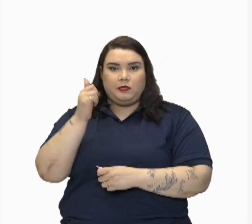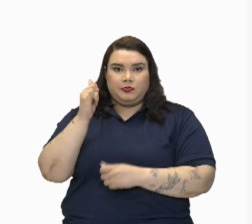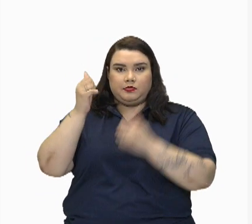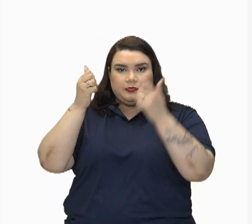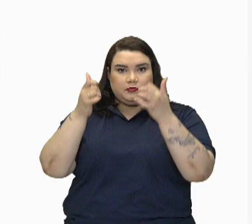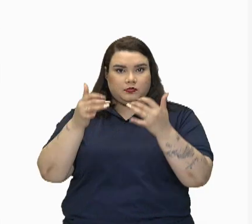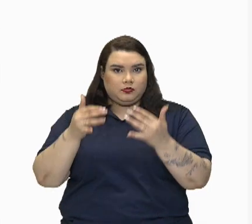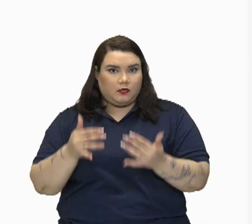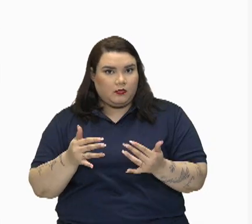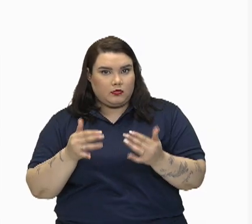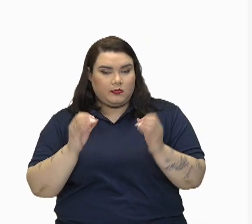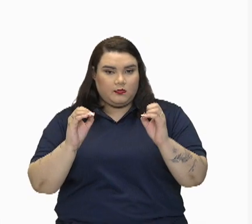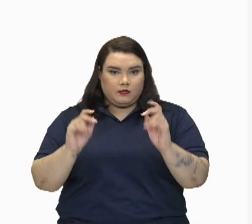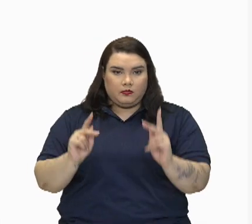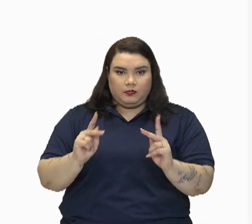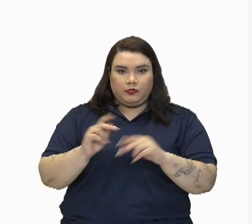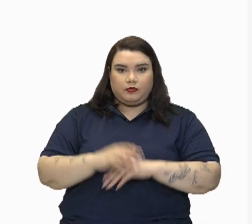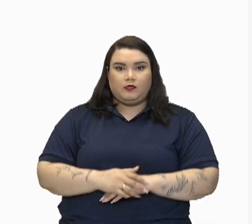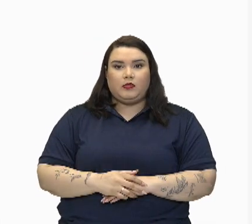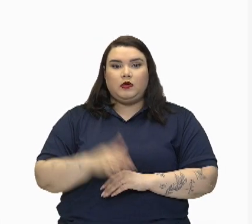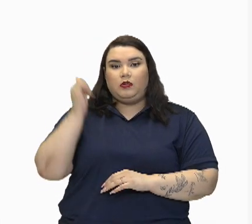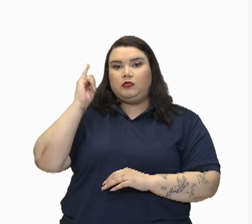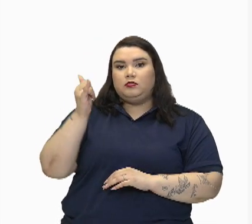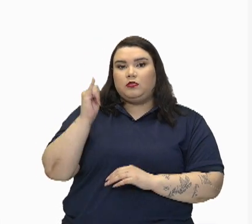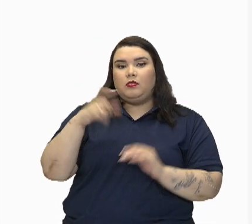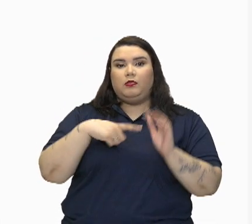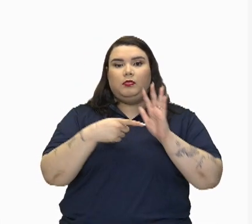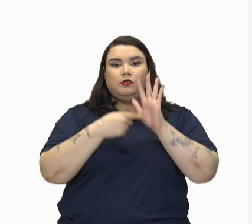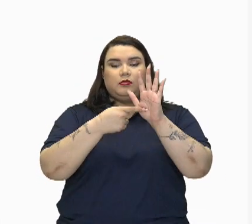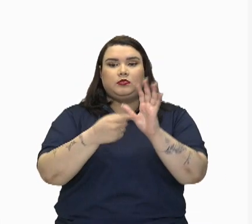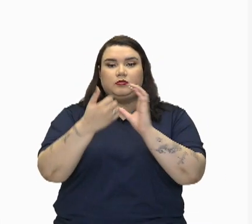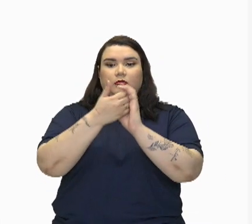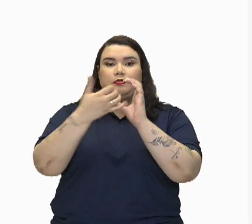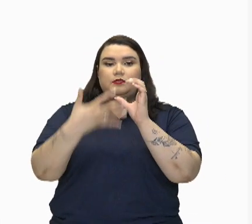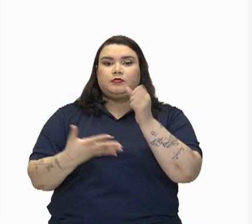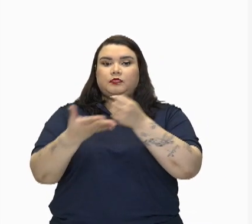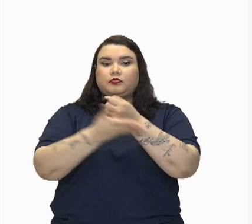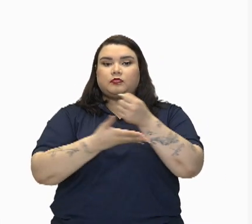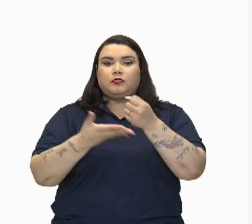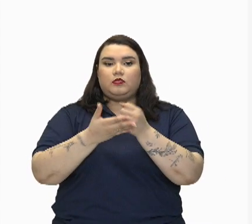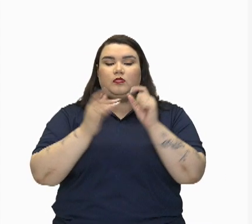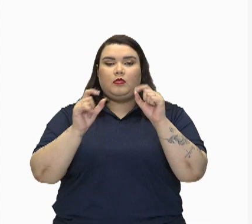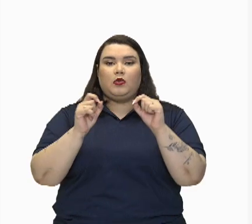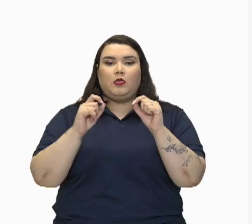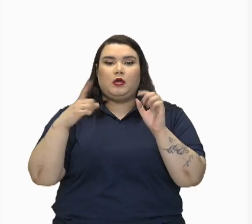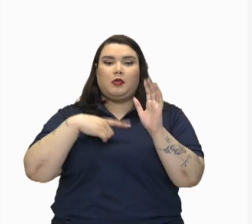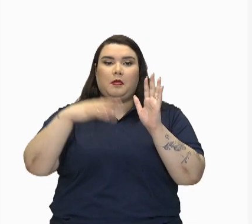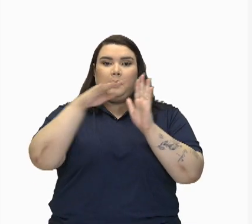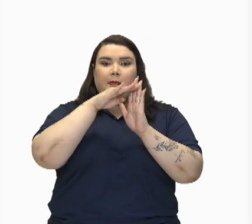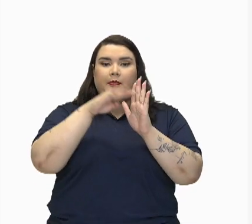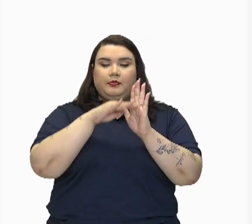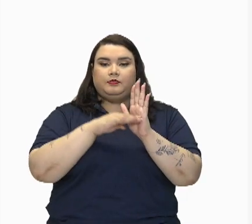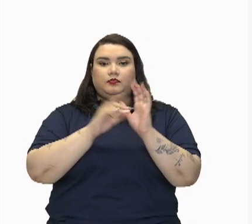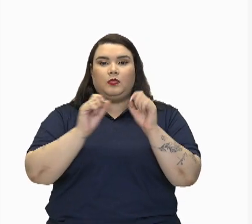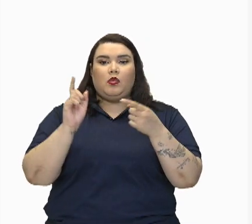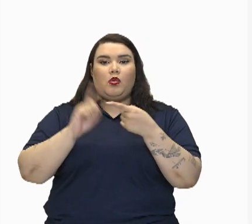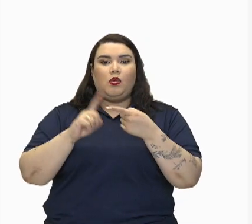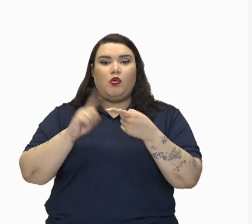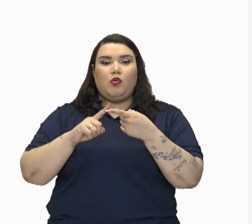narrativo, certo? A narrativa apresenta como elementos básicos de sua composição o